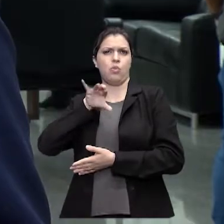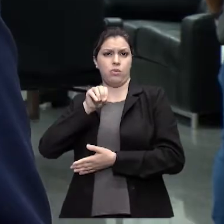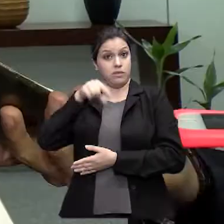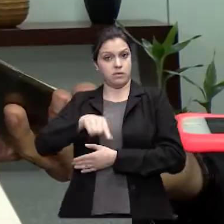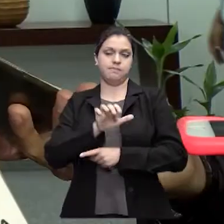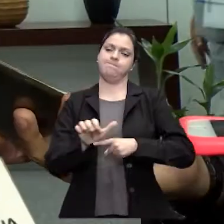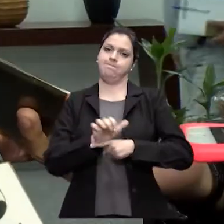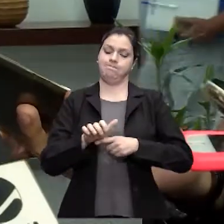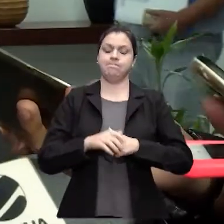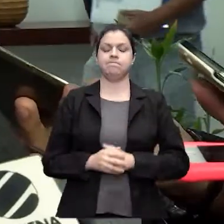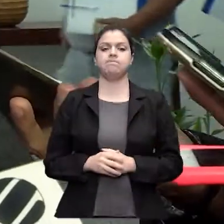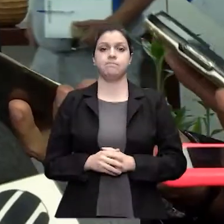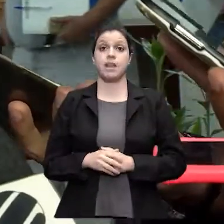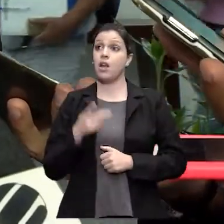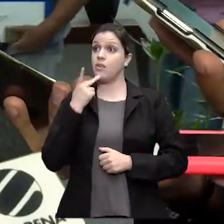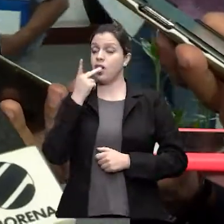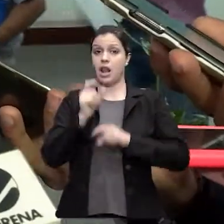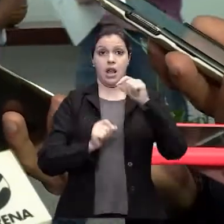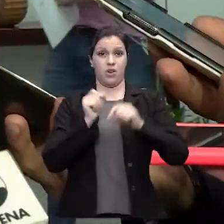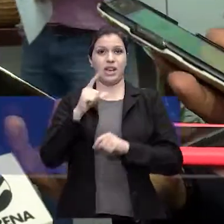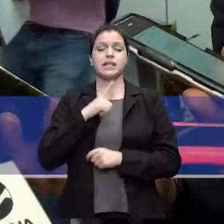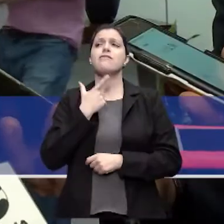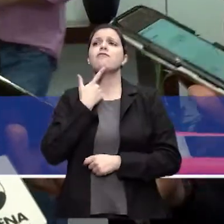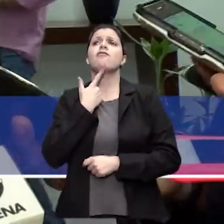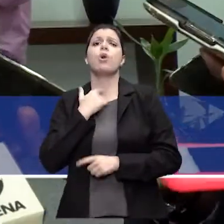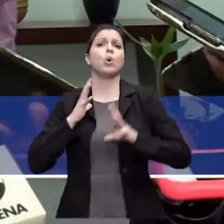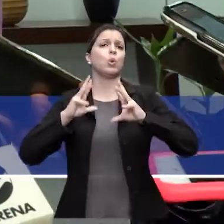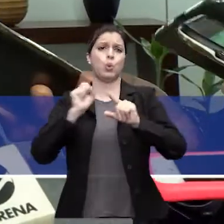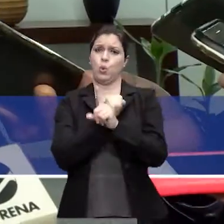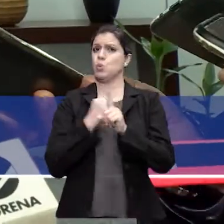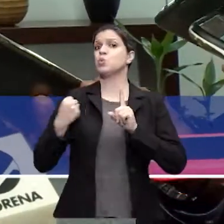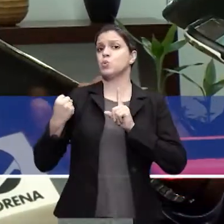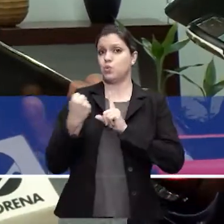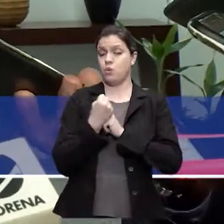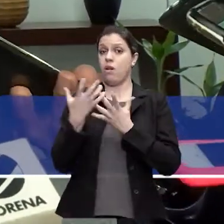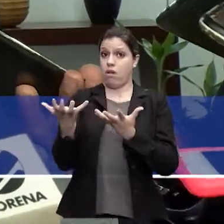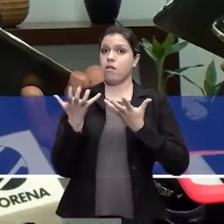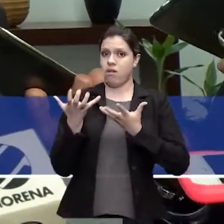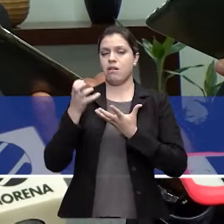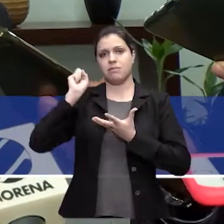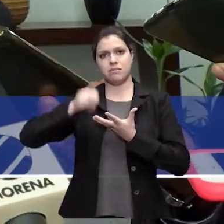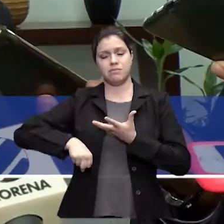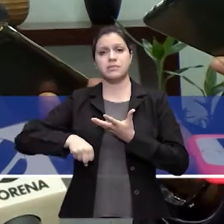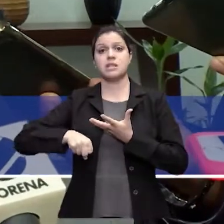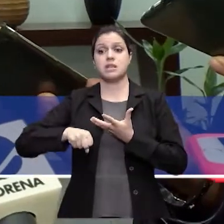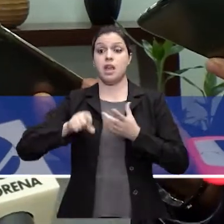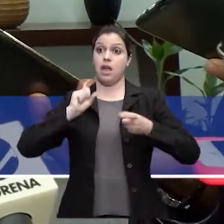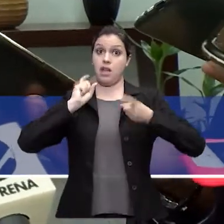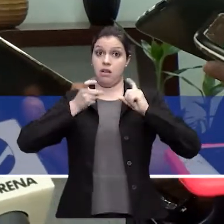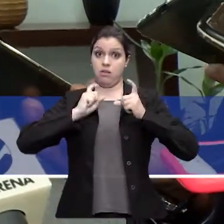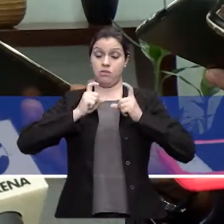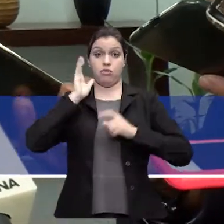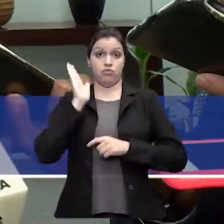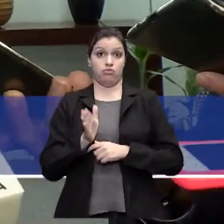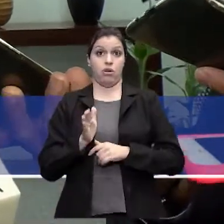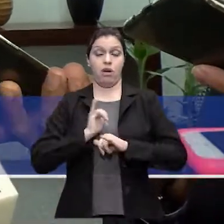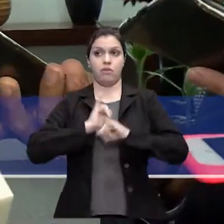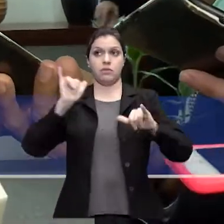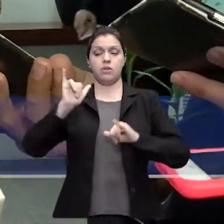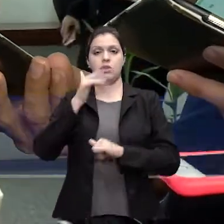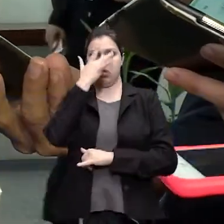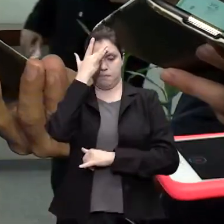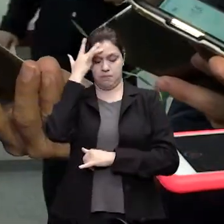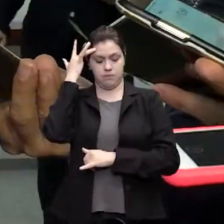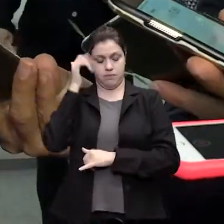Estado. Primeiro, dizer que é a vontade da sociedade civil organizada que foi colocada aqui em uma